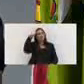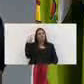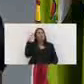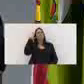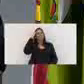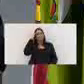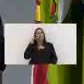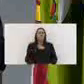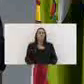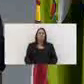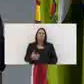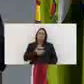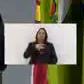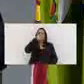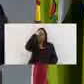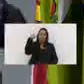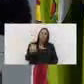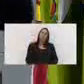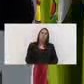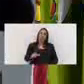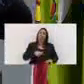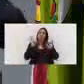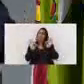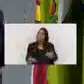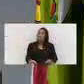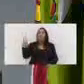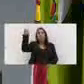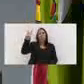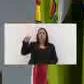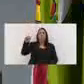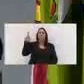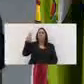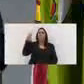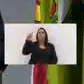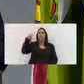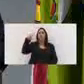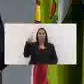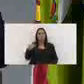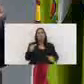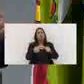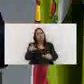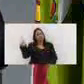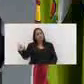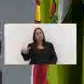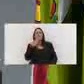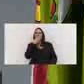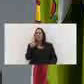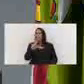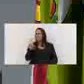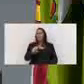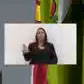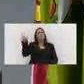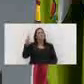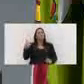entendeu? No pessoal, né? Tenho certeza que o vereador Arlindo está ali, pediu para não usar a palavra hoje em virtude do que ele iria falar.